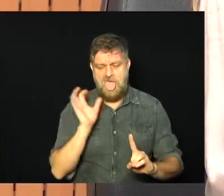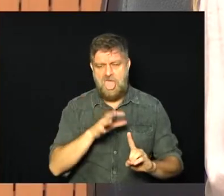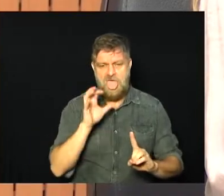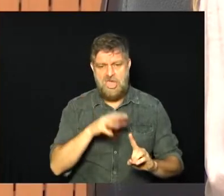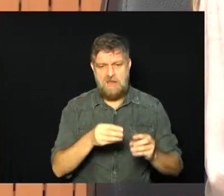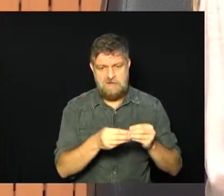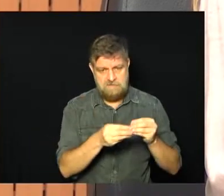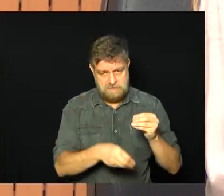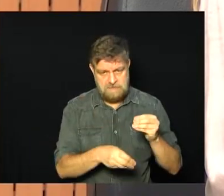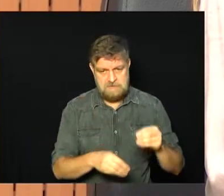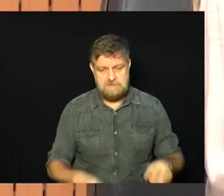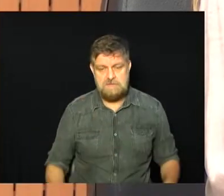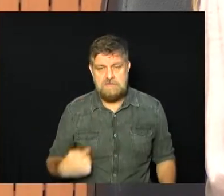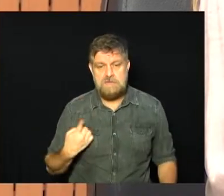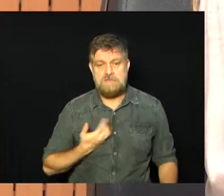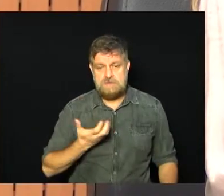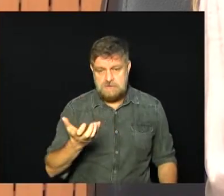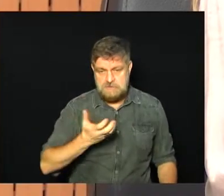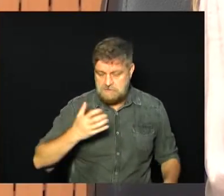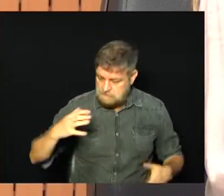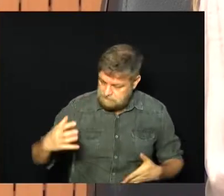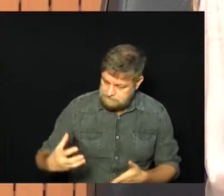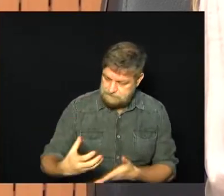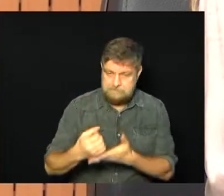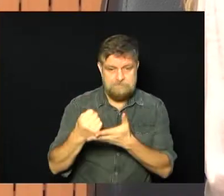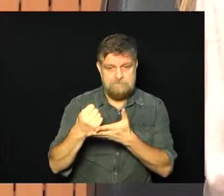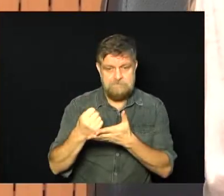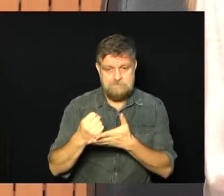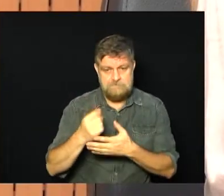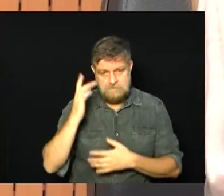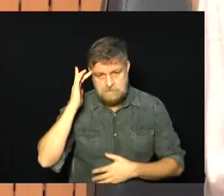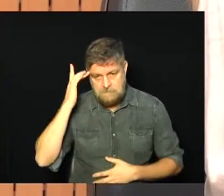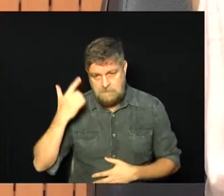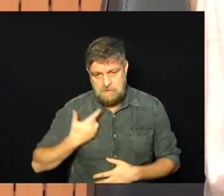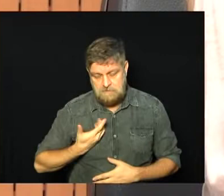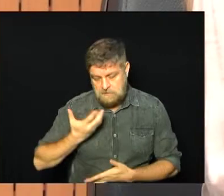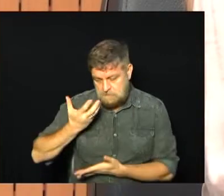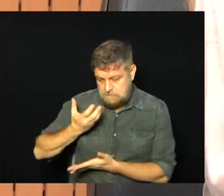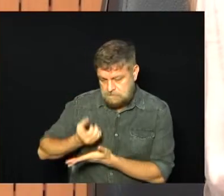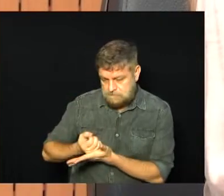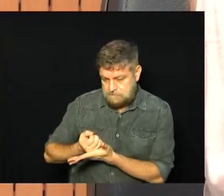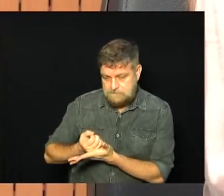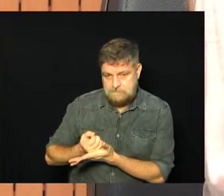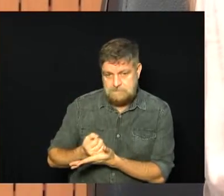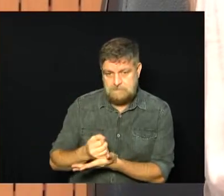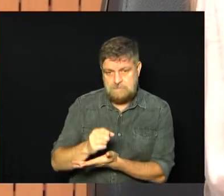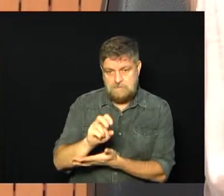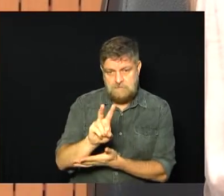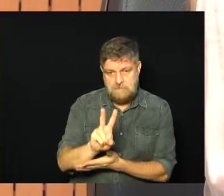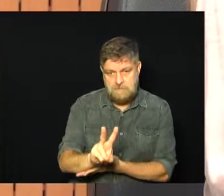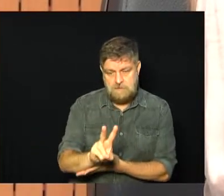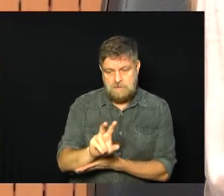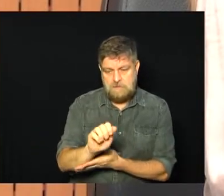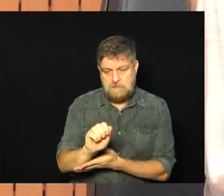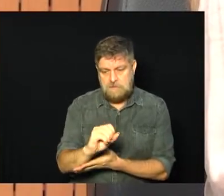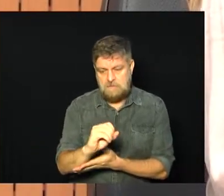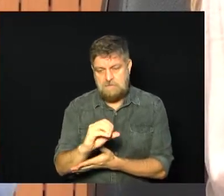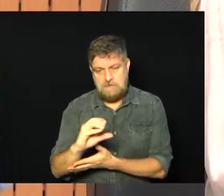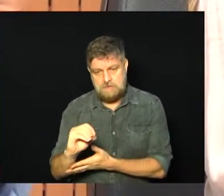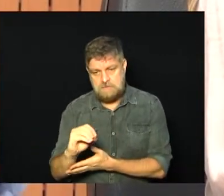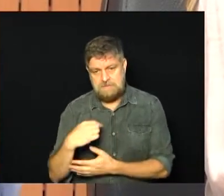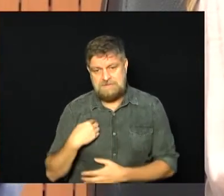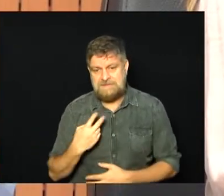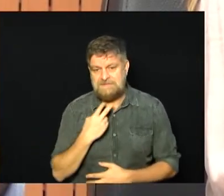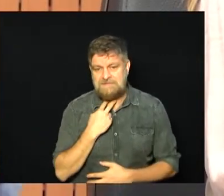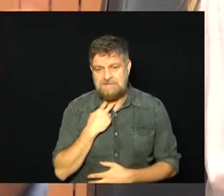prejudicado com isso. A gente quer resgatar, recuperar isso, acho que fica aqui esse registro, Vasco. Enfim, não dá para a